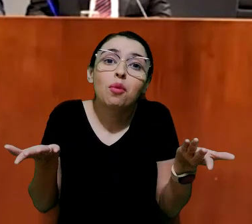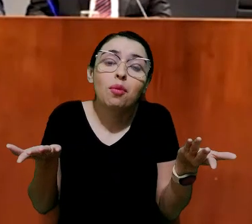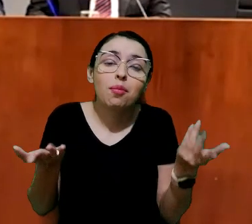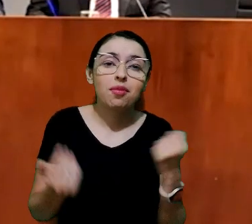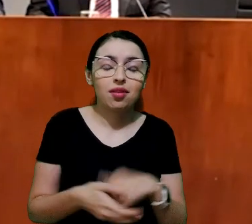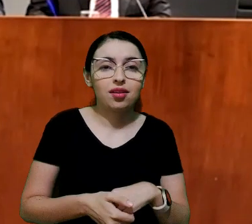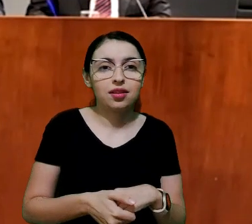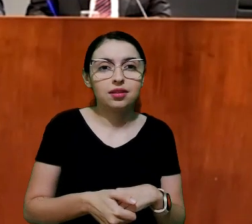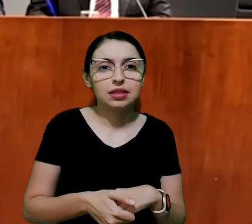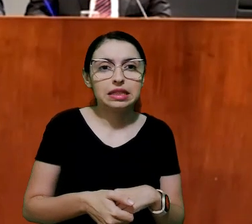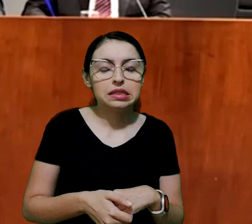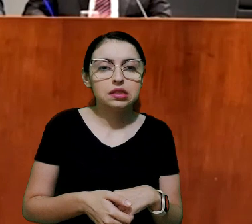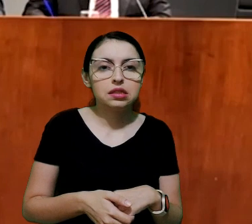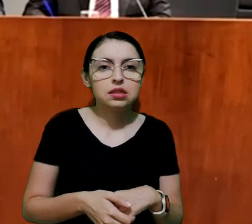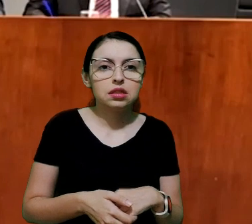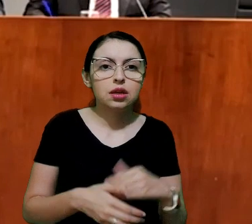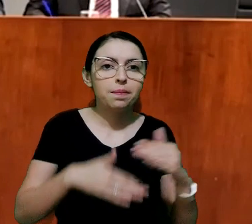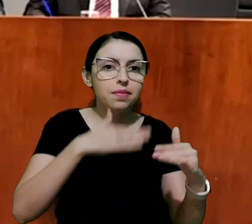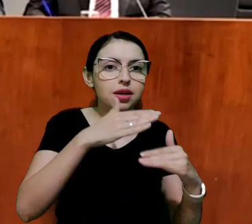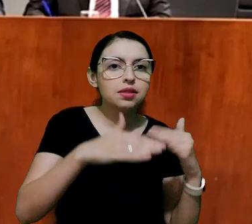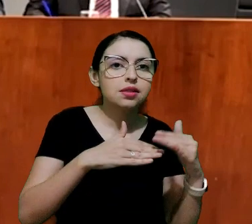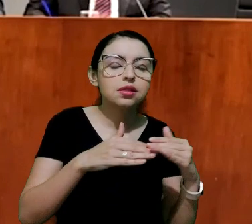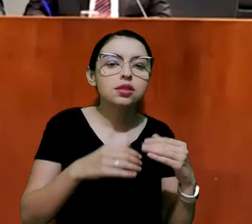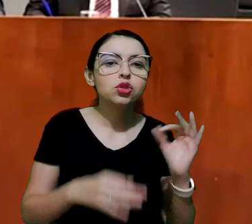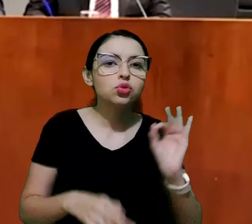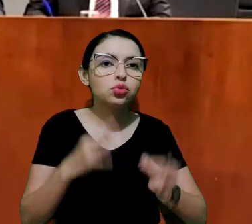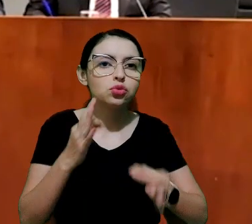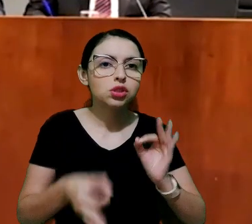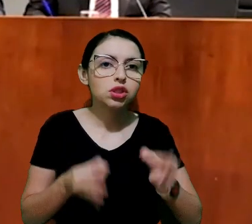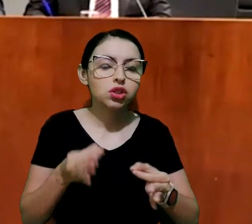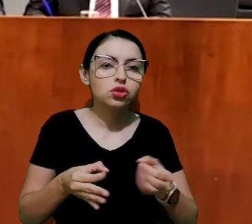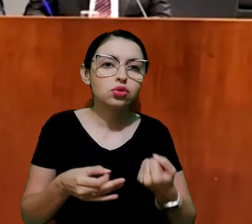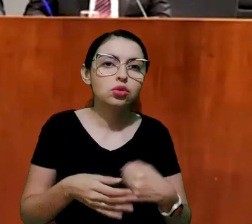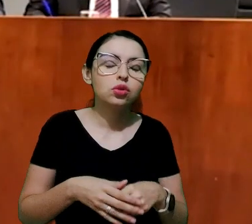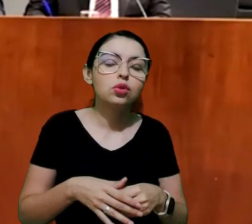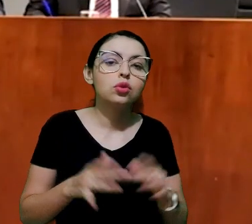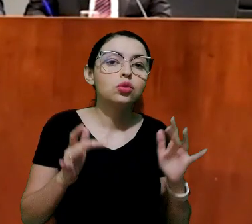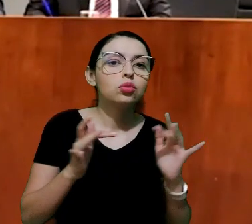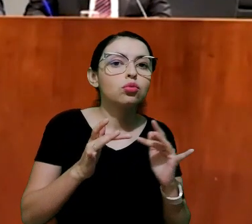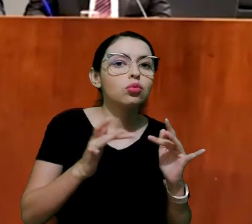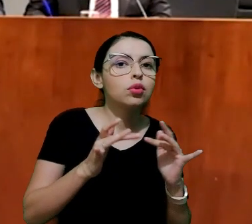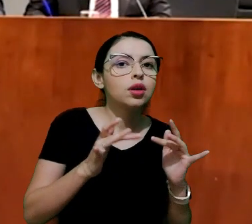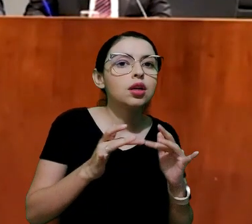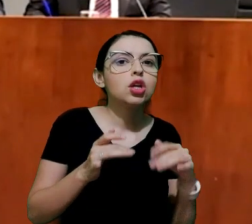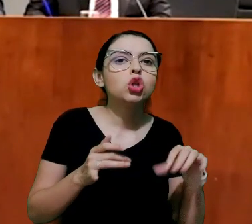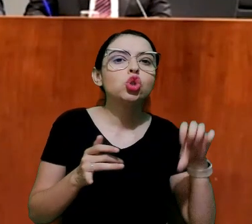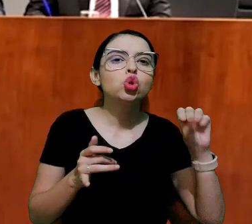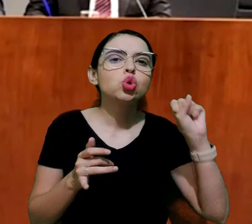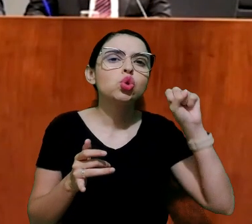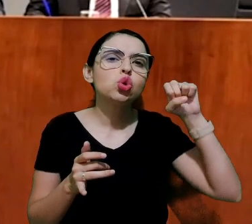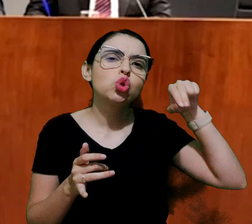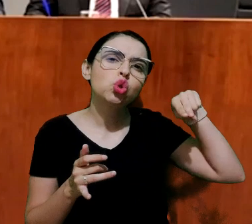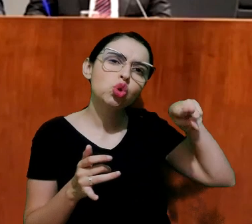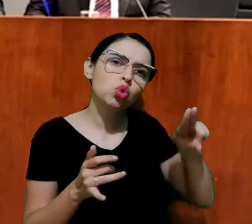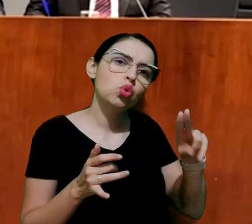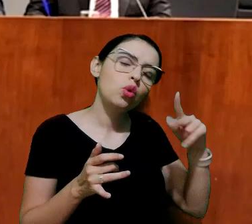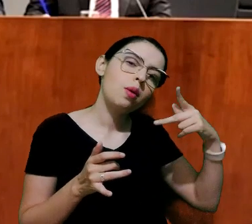se passa com a posição jurídica do companheiro supérstite? É herdeiro? É